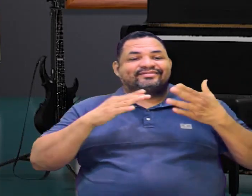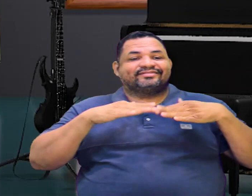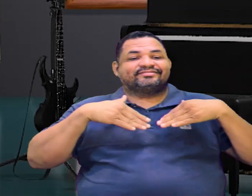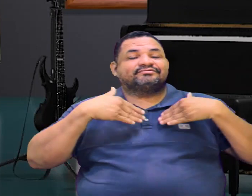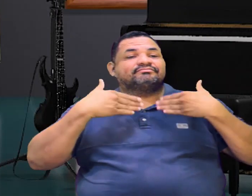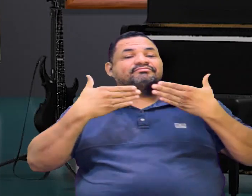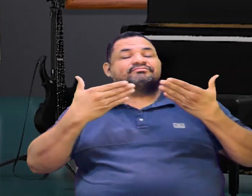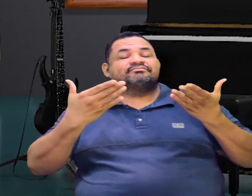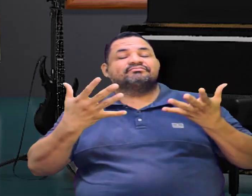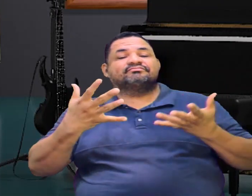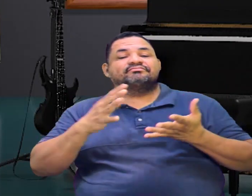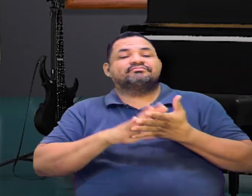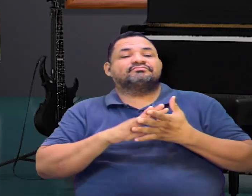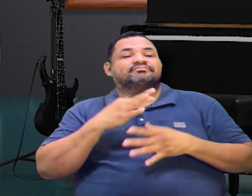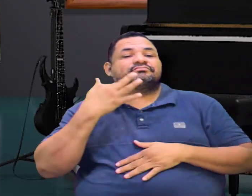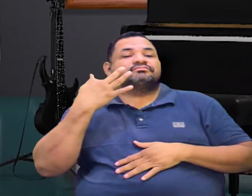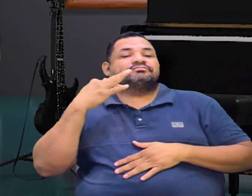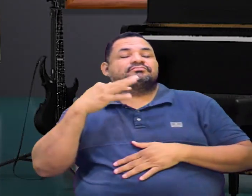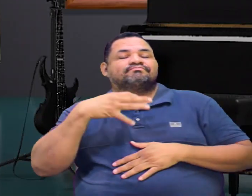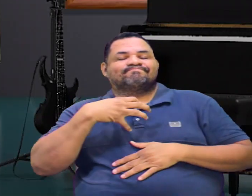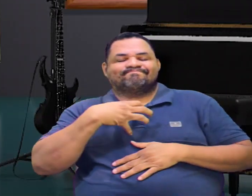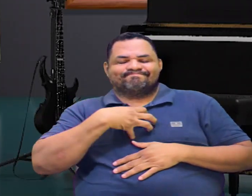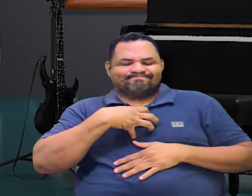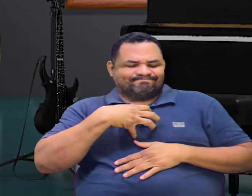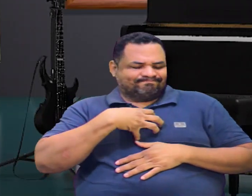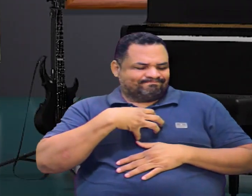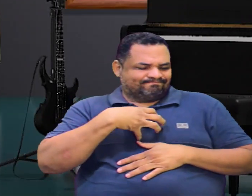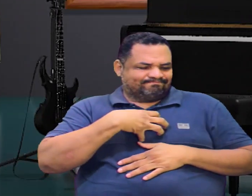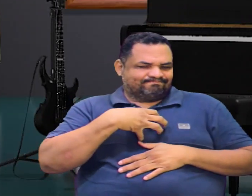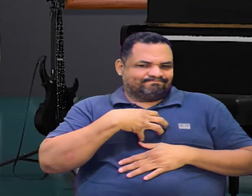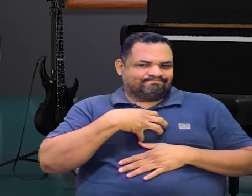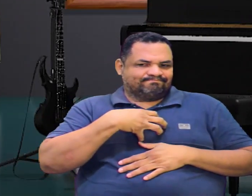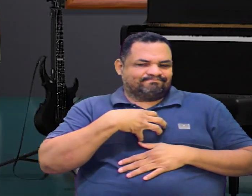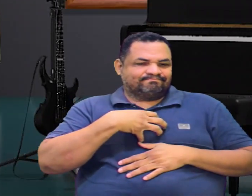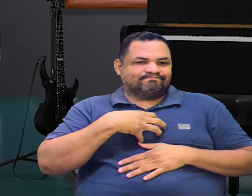quando a dor te torturar